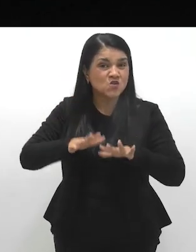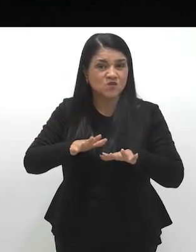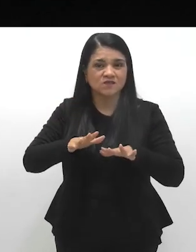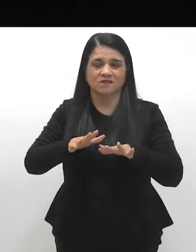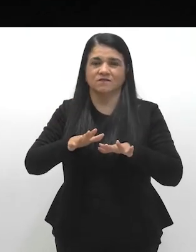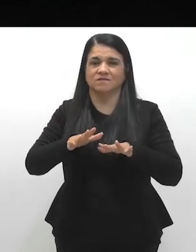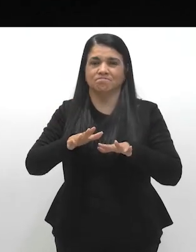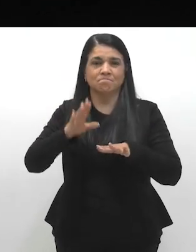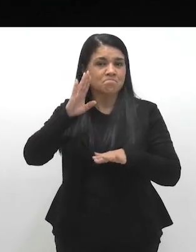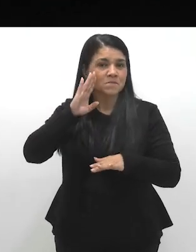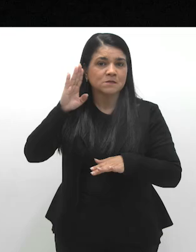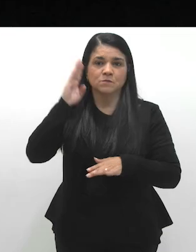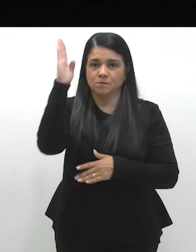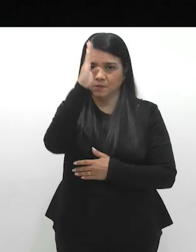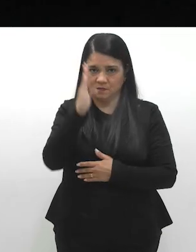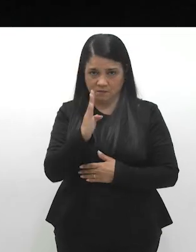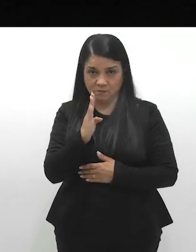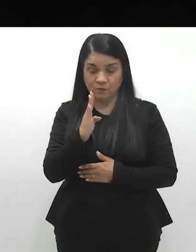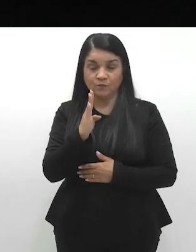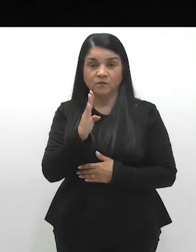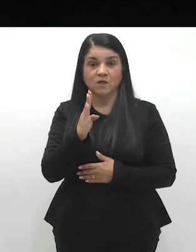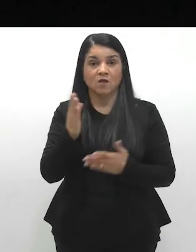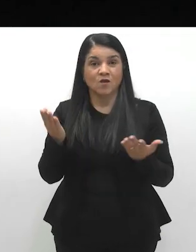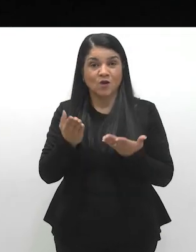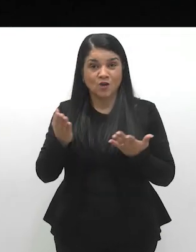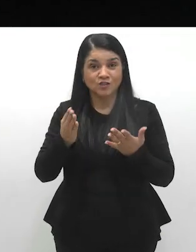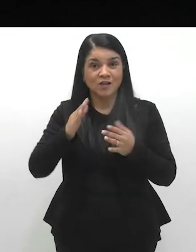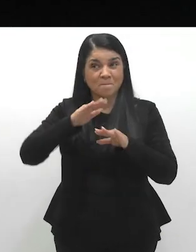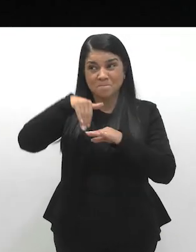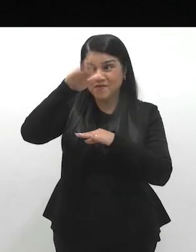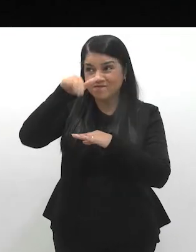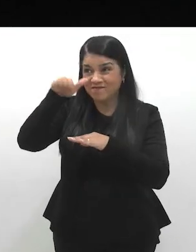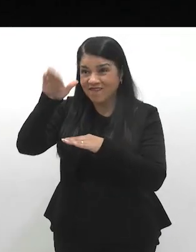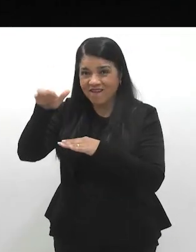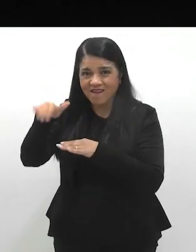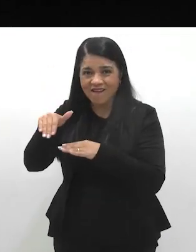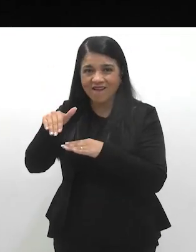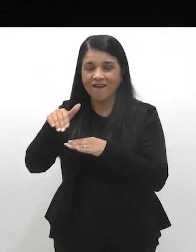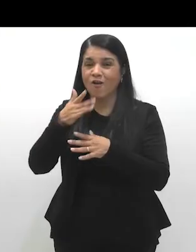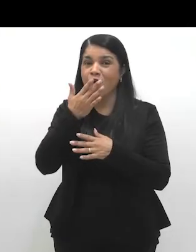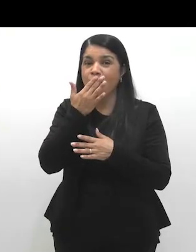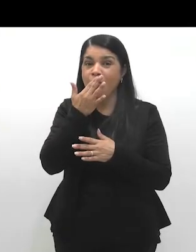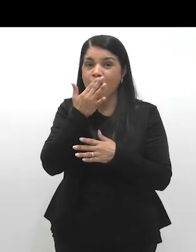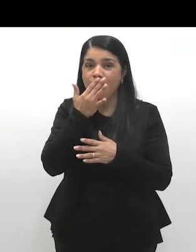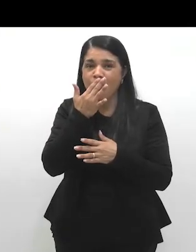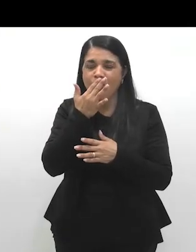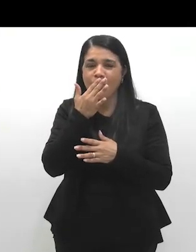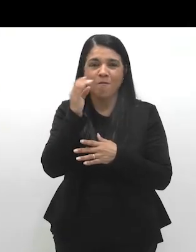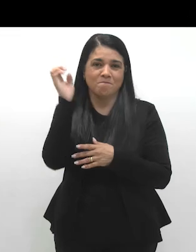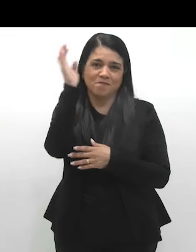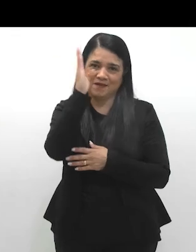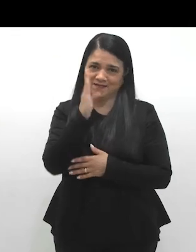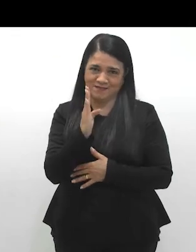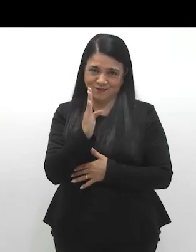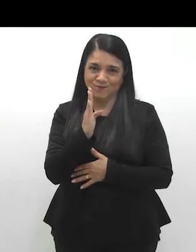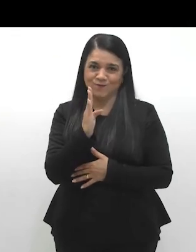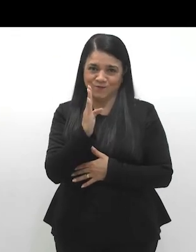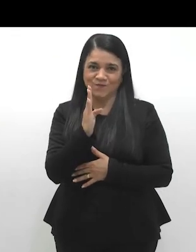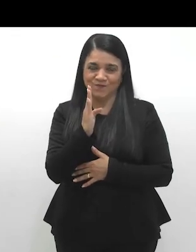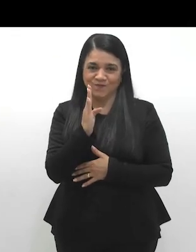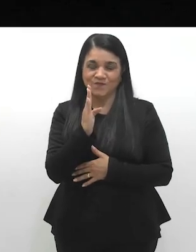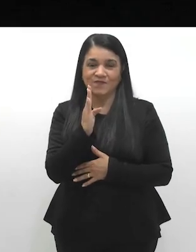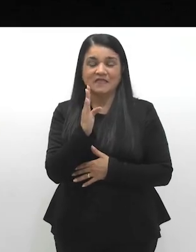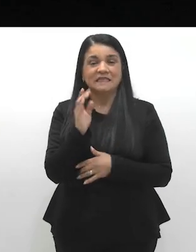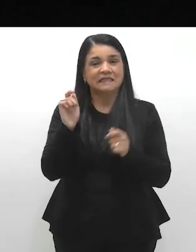do nosso país. Ela hoje ela é pintada de todas as cores do nosso país e